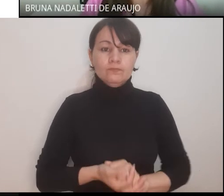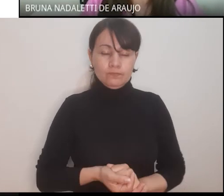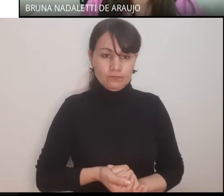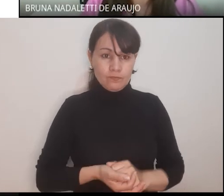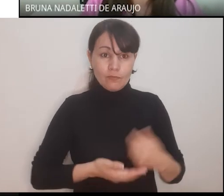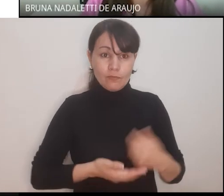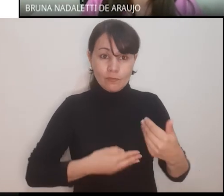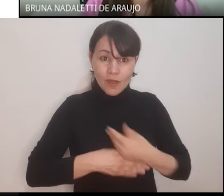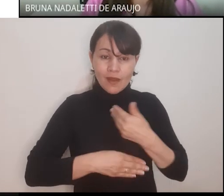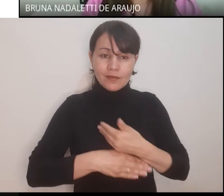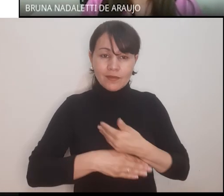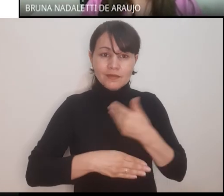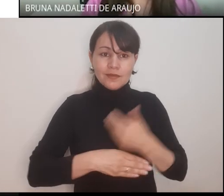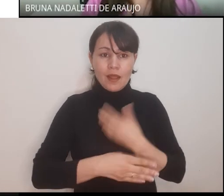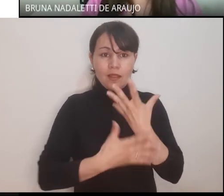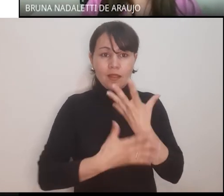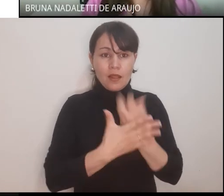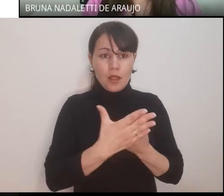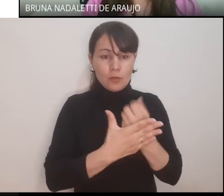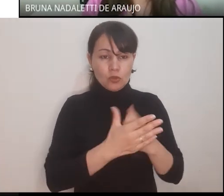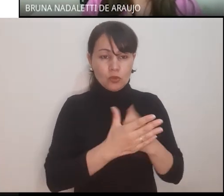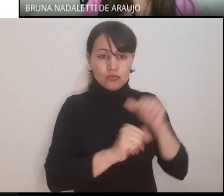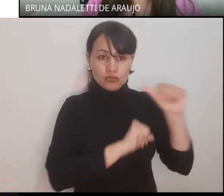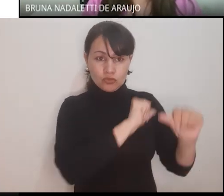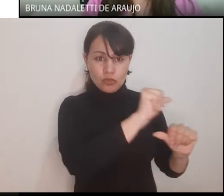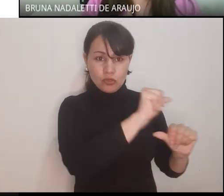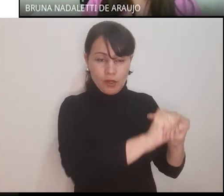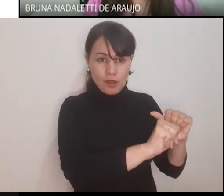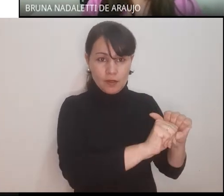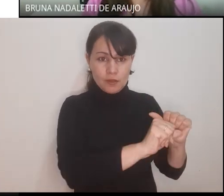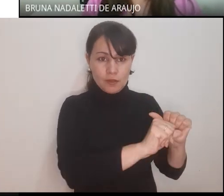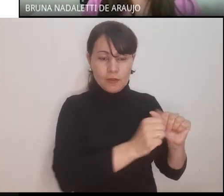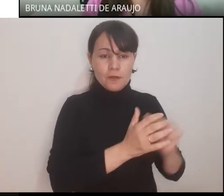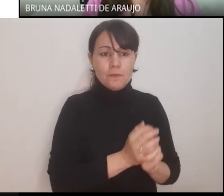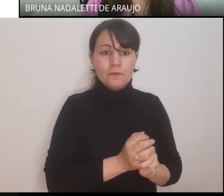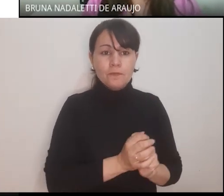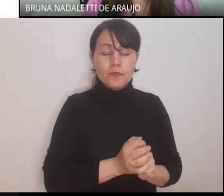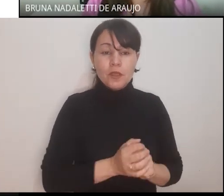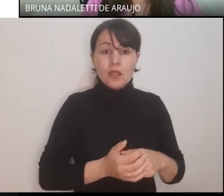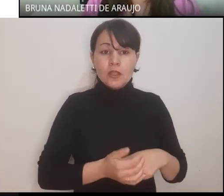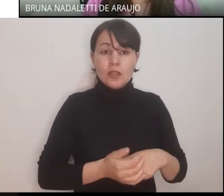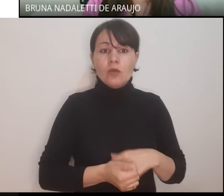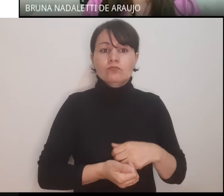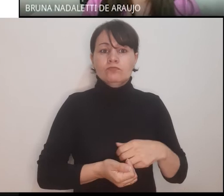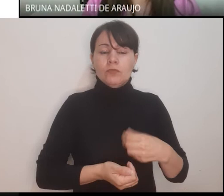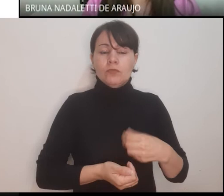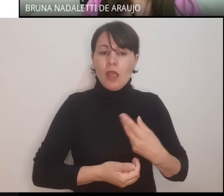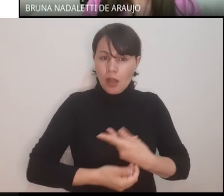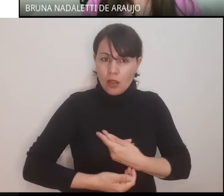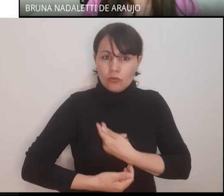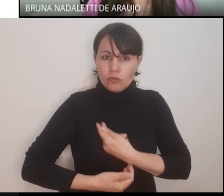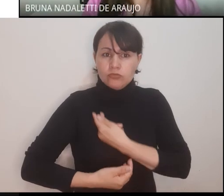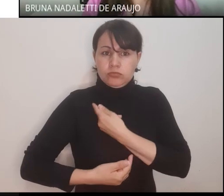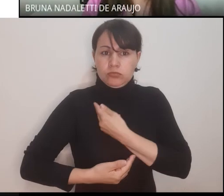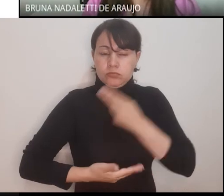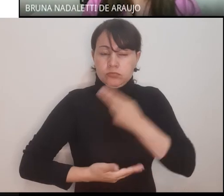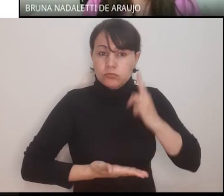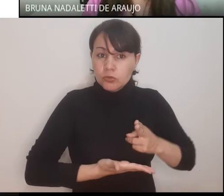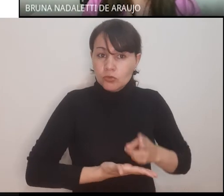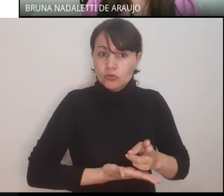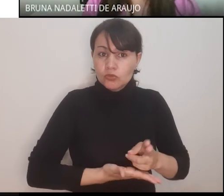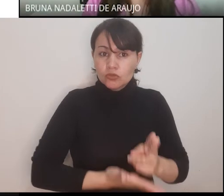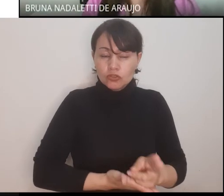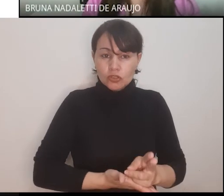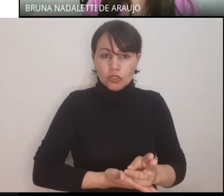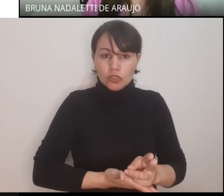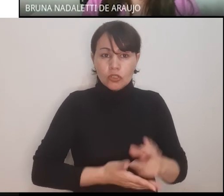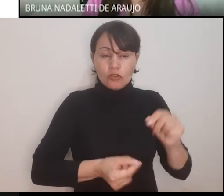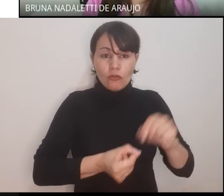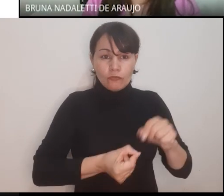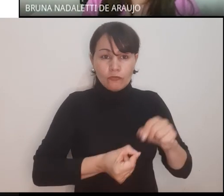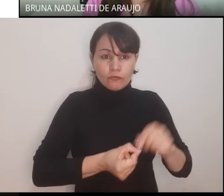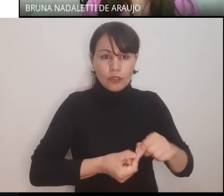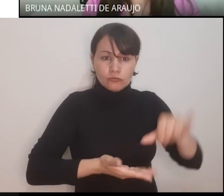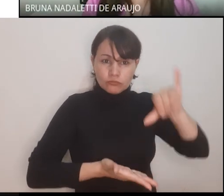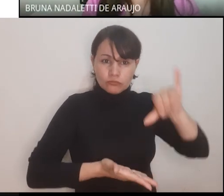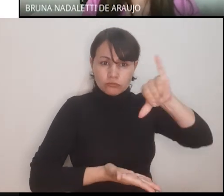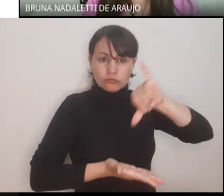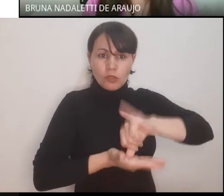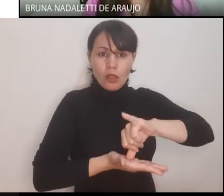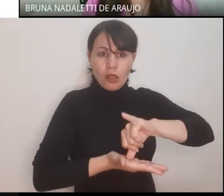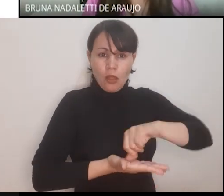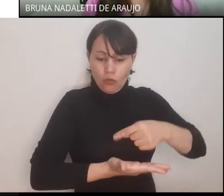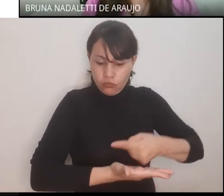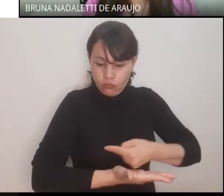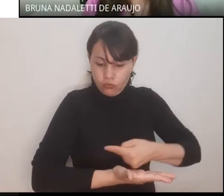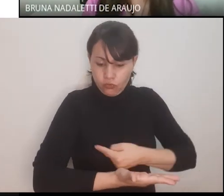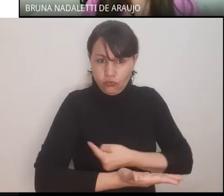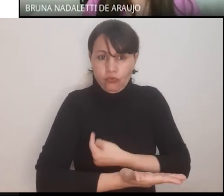hemodiálise. Então, o permicate ele é um catéter de longa permanência implantado em uma veia central de